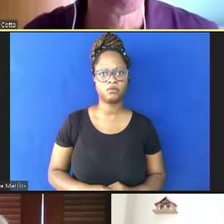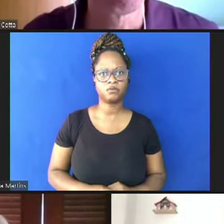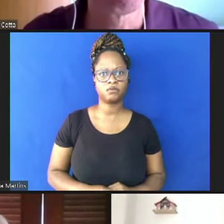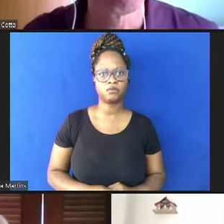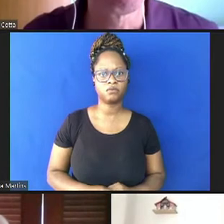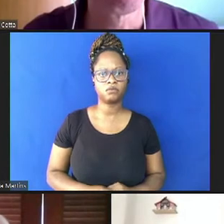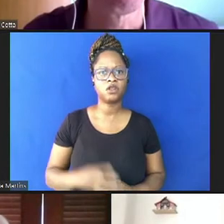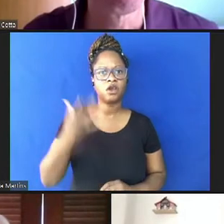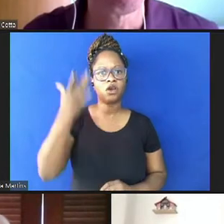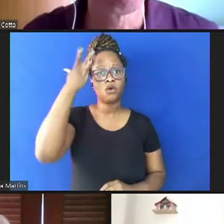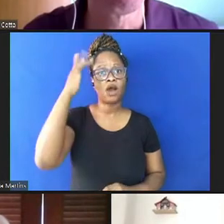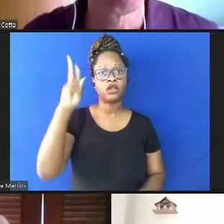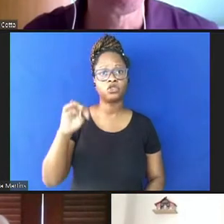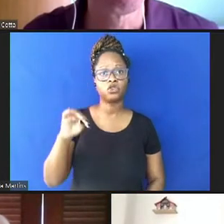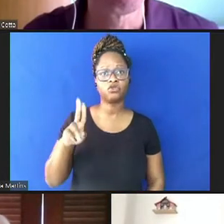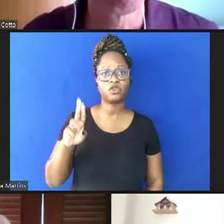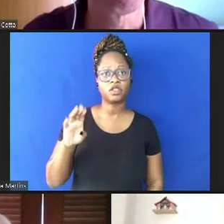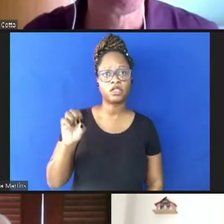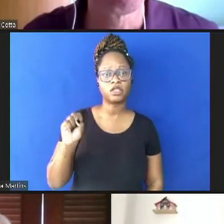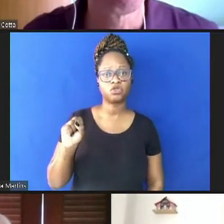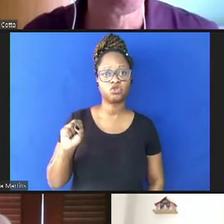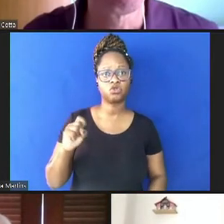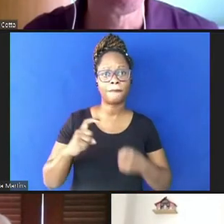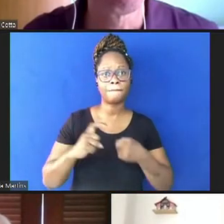Acho que o Vinícius caiu.